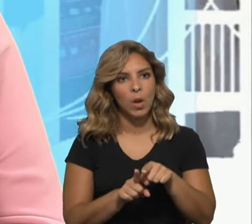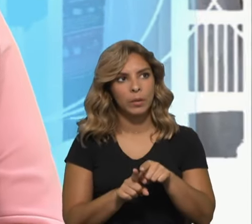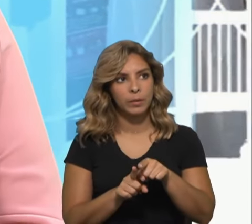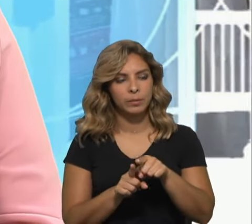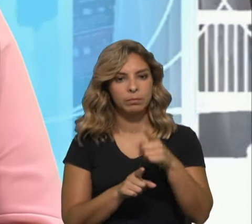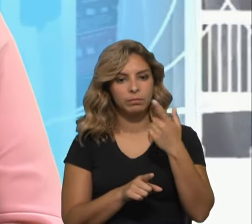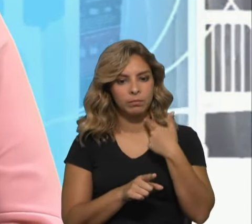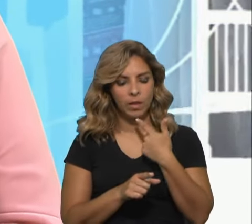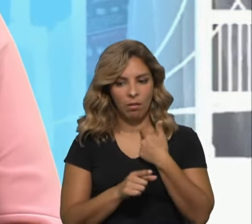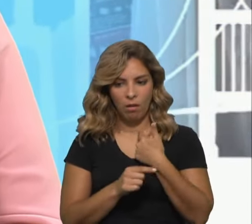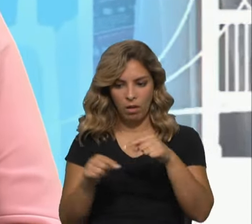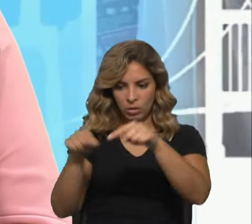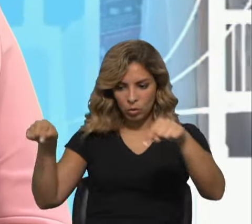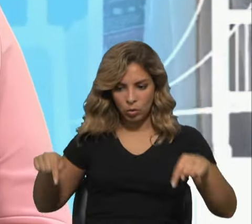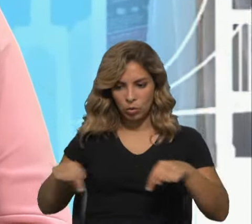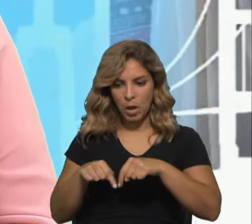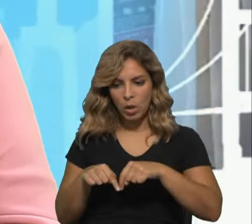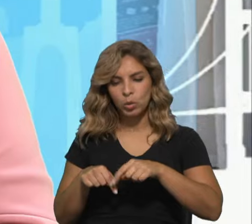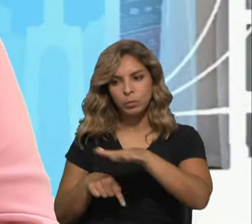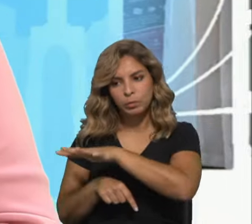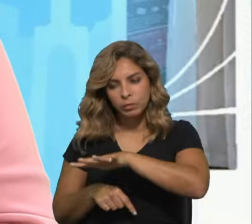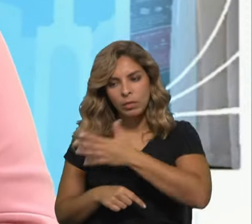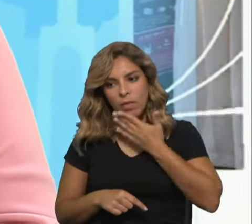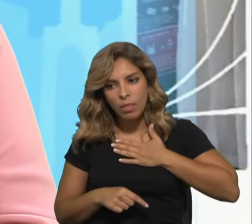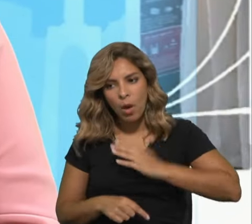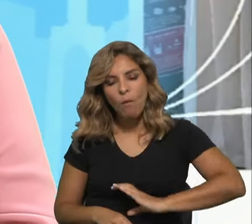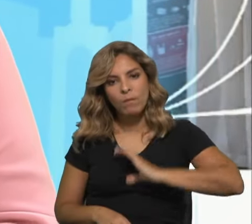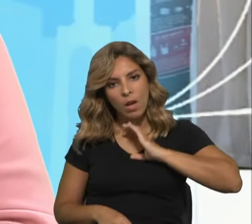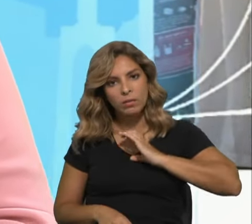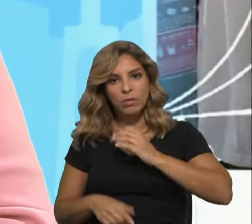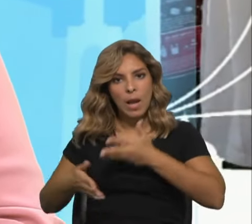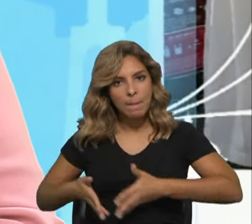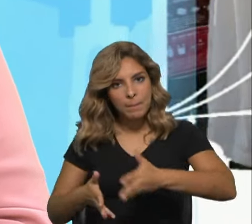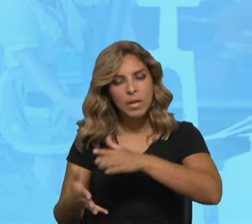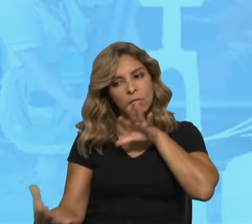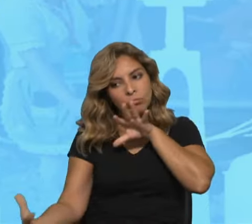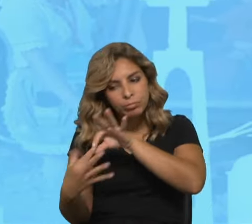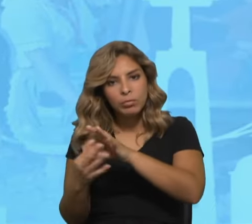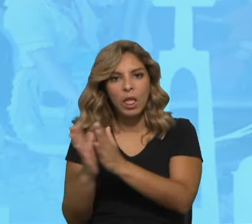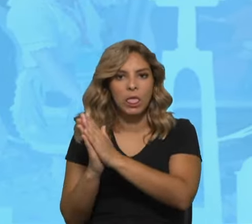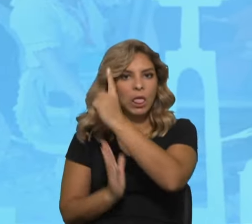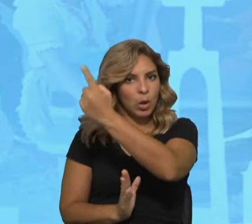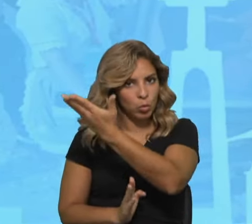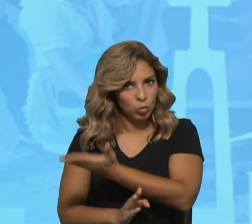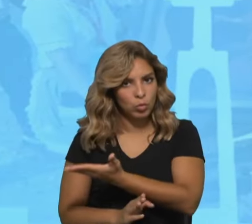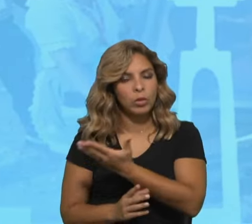confiança. É um caminho que nos conduz até Deus. E dentro desta